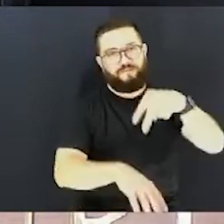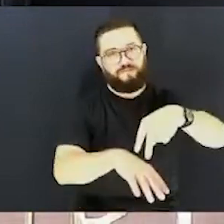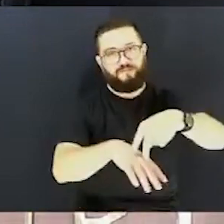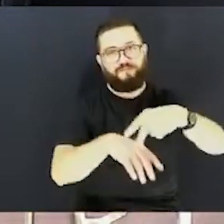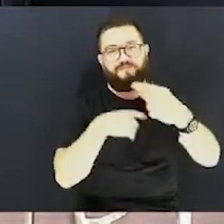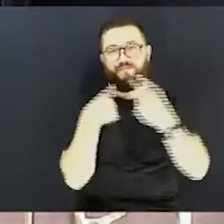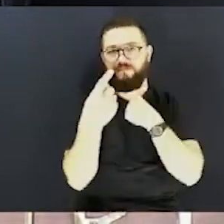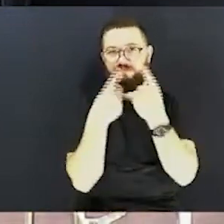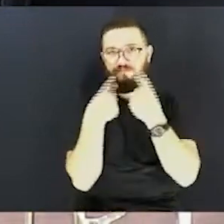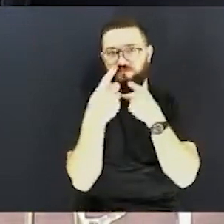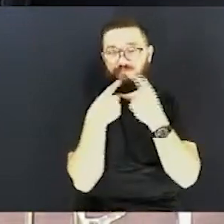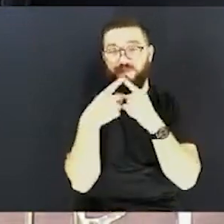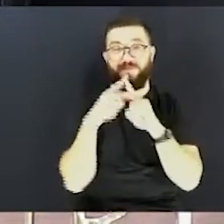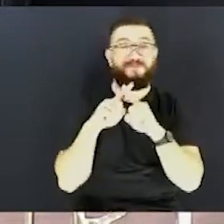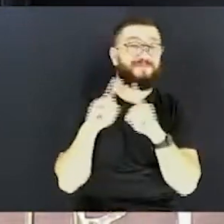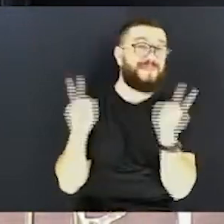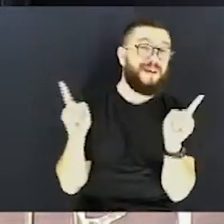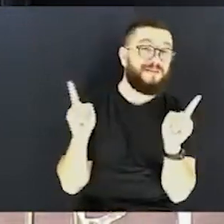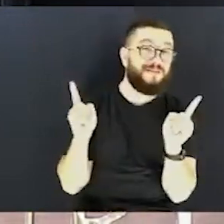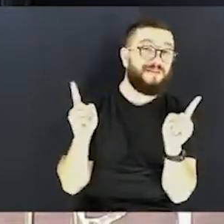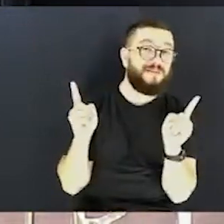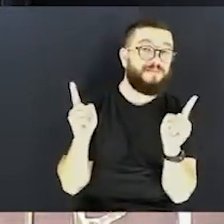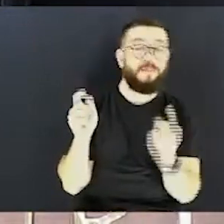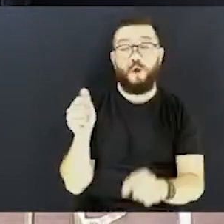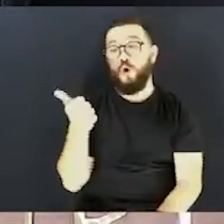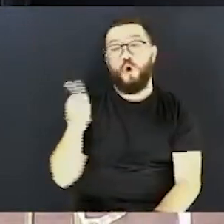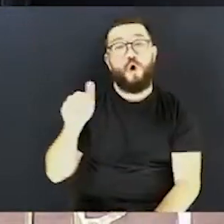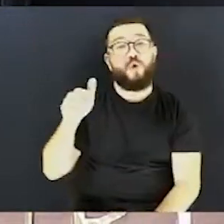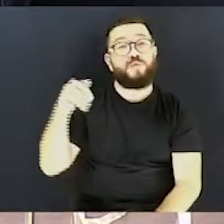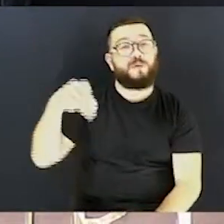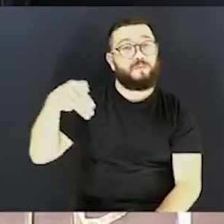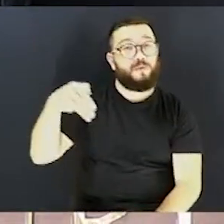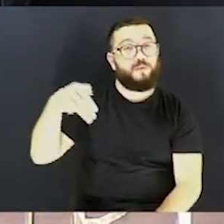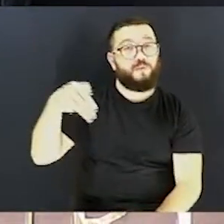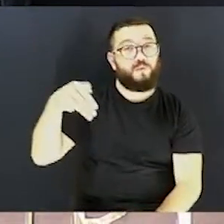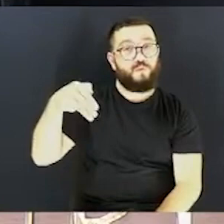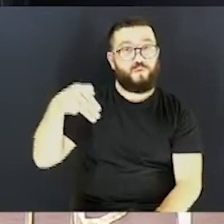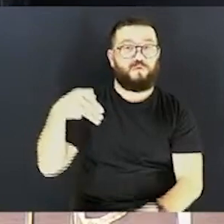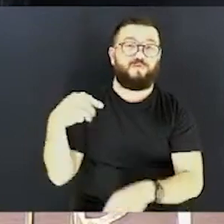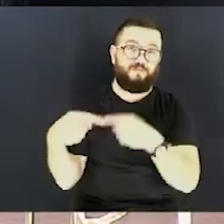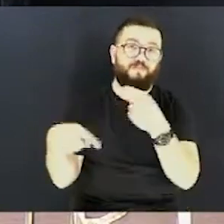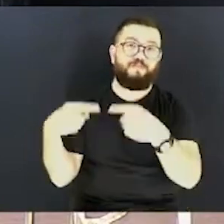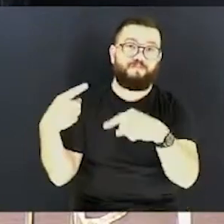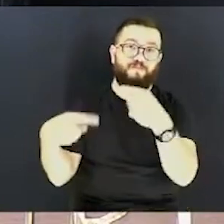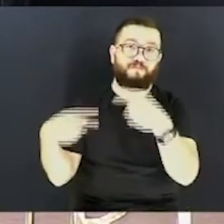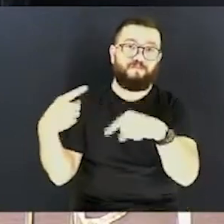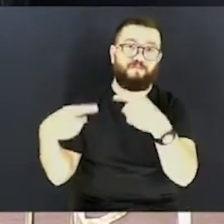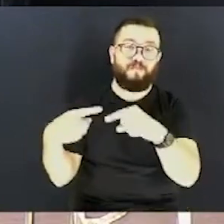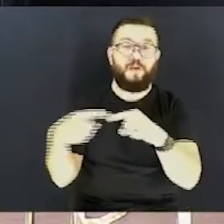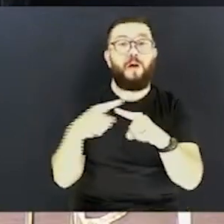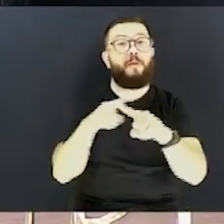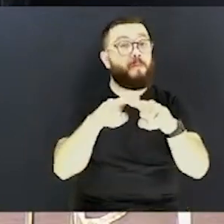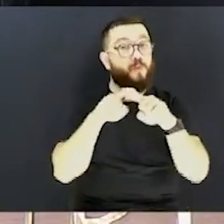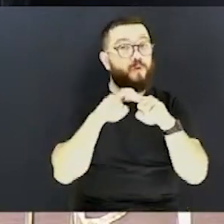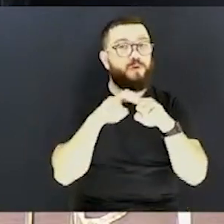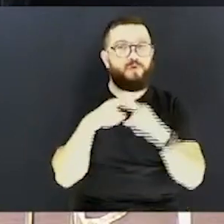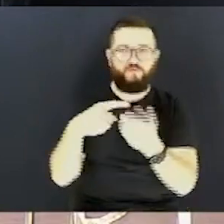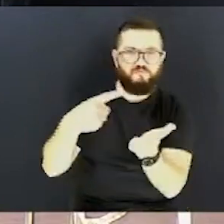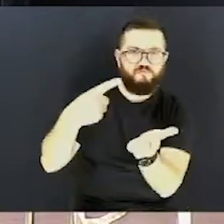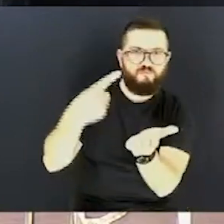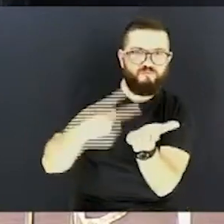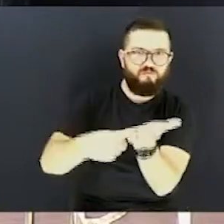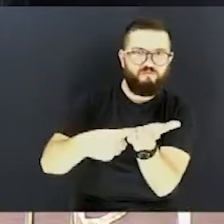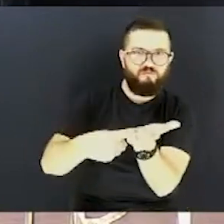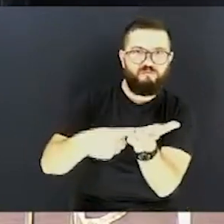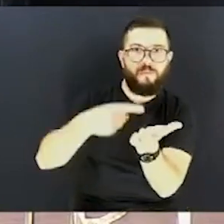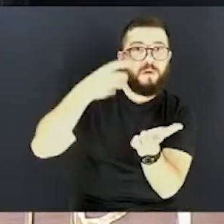Porém, nós temos 11 minutos apenas de sessão, em entendimento com o autor do projeto, vereador Dalton Borba,